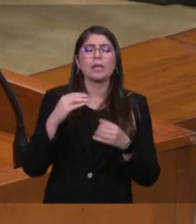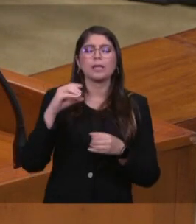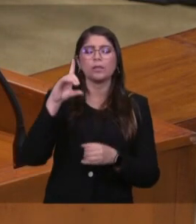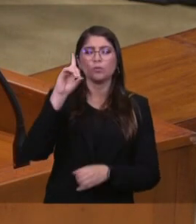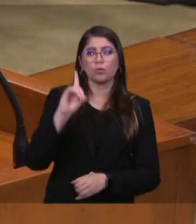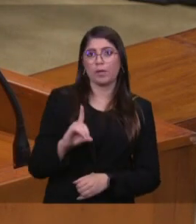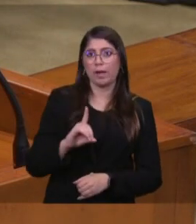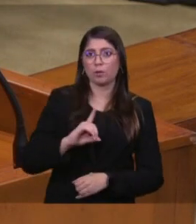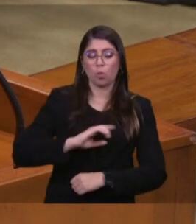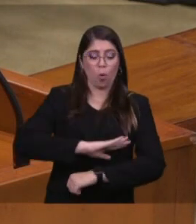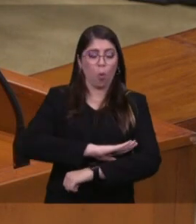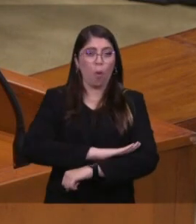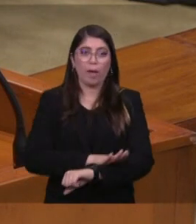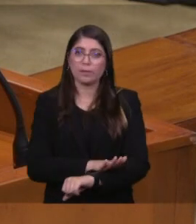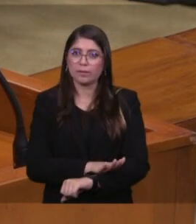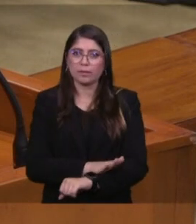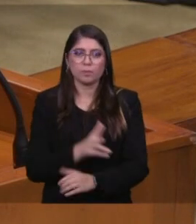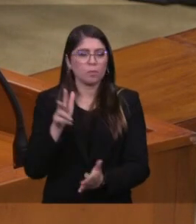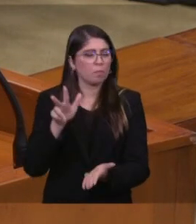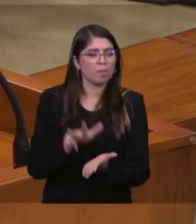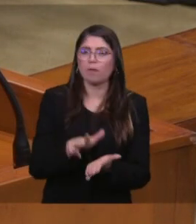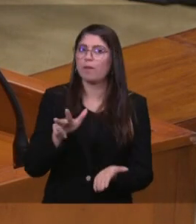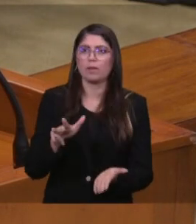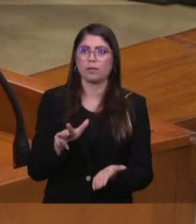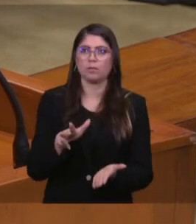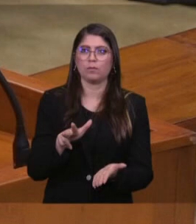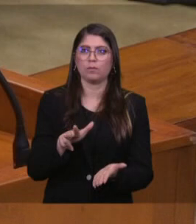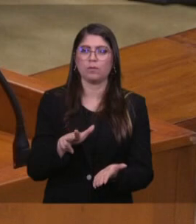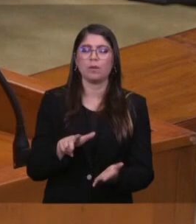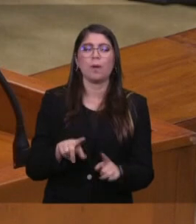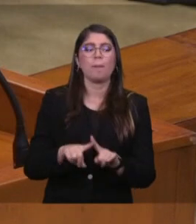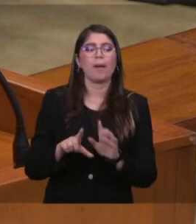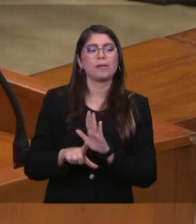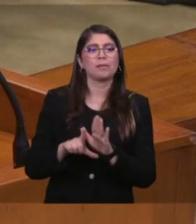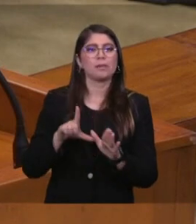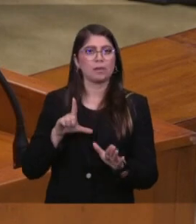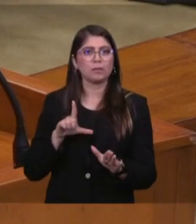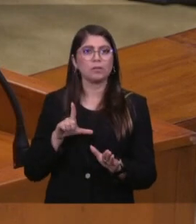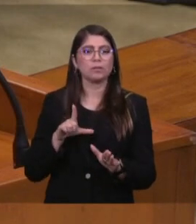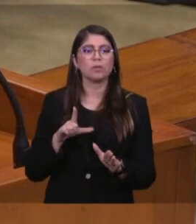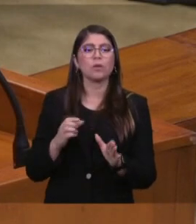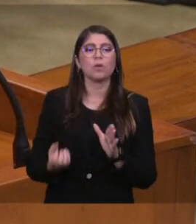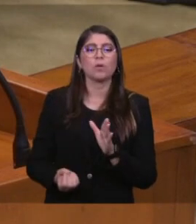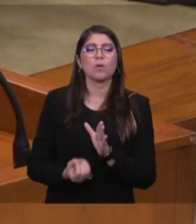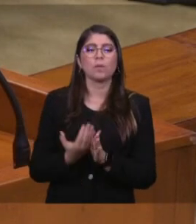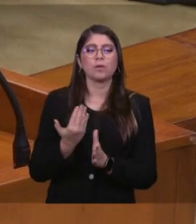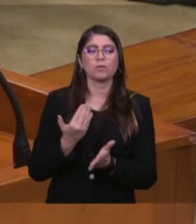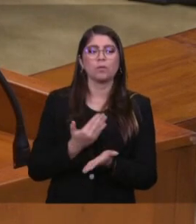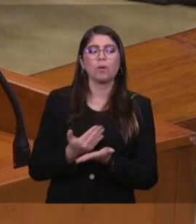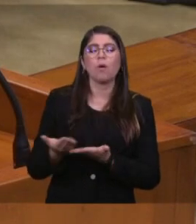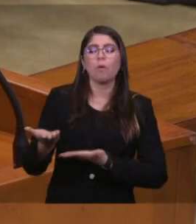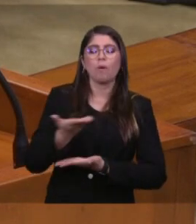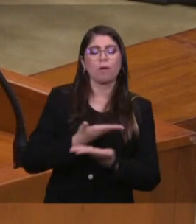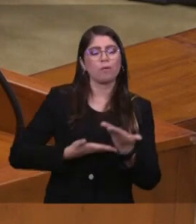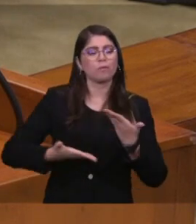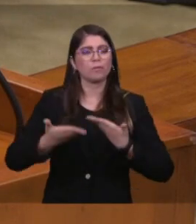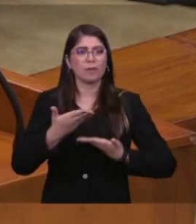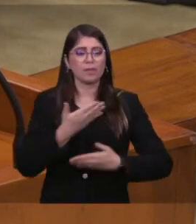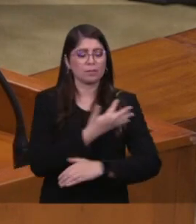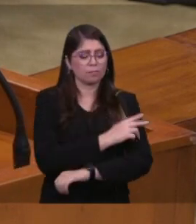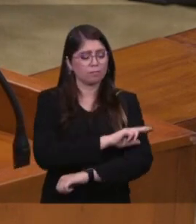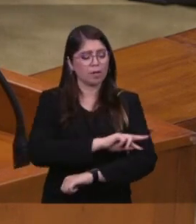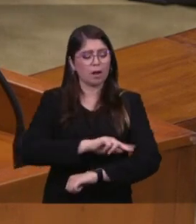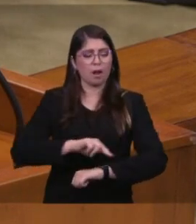nem práticas de segregação. Antes, teria se construído sob a égide da convivência racial harmônica.